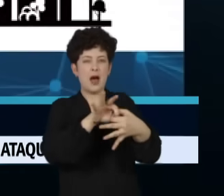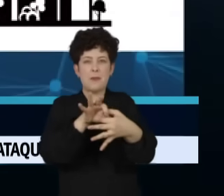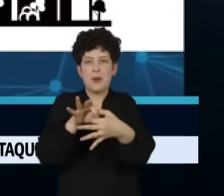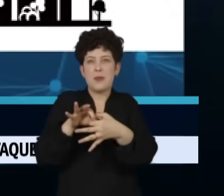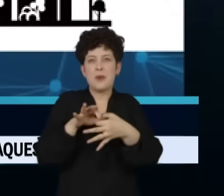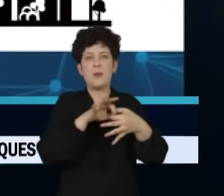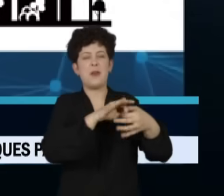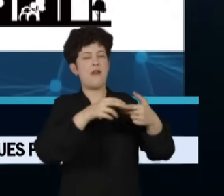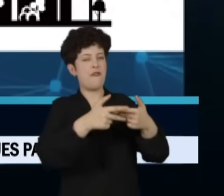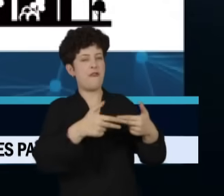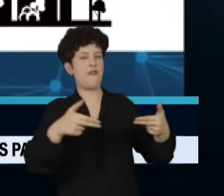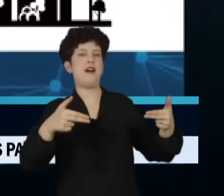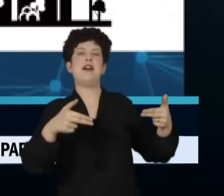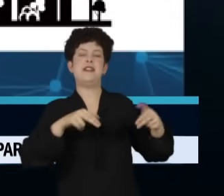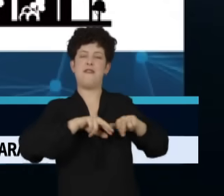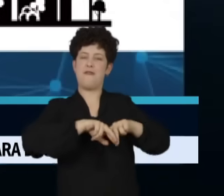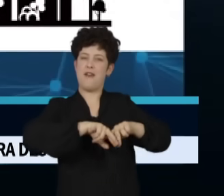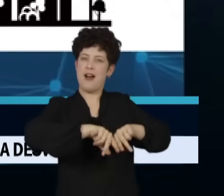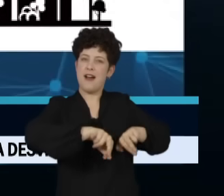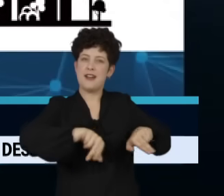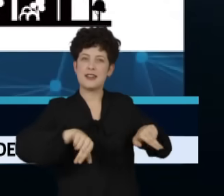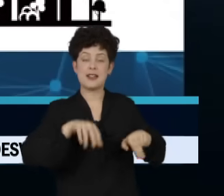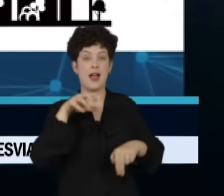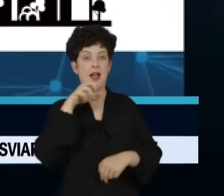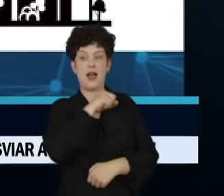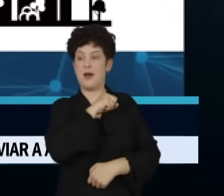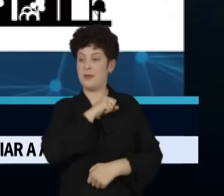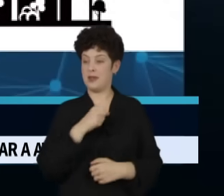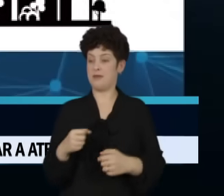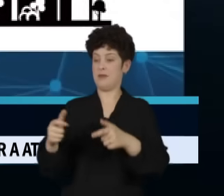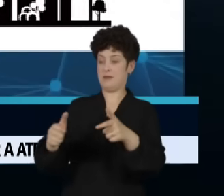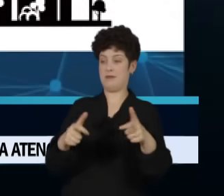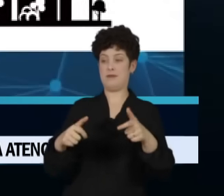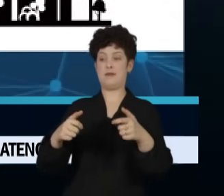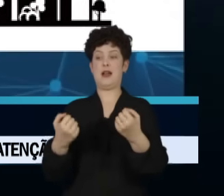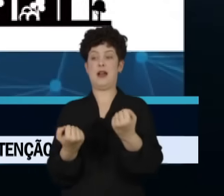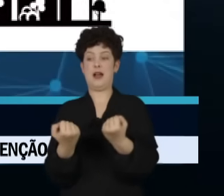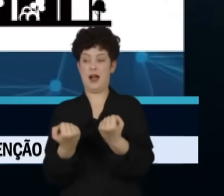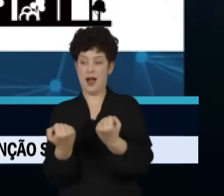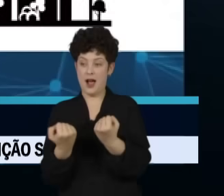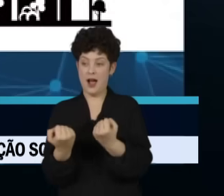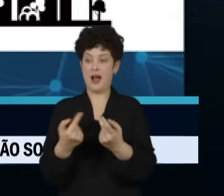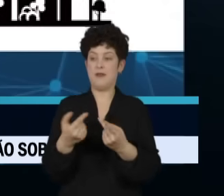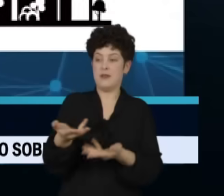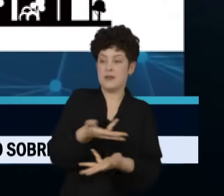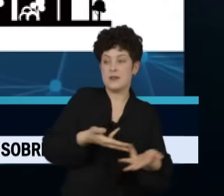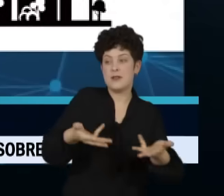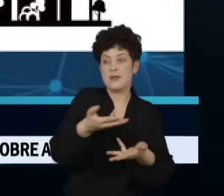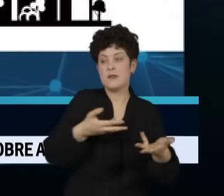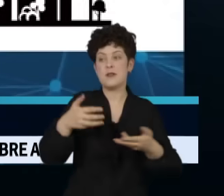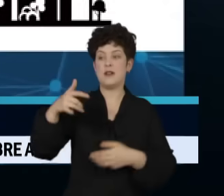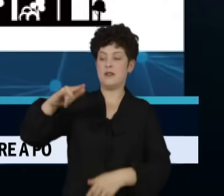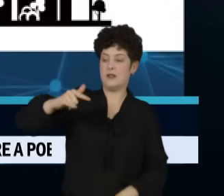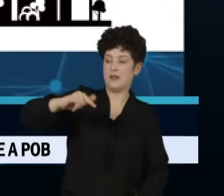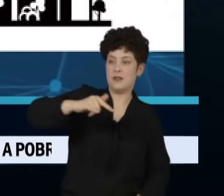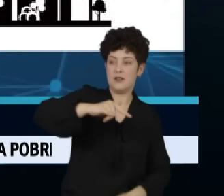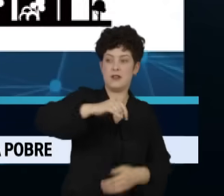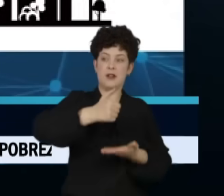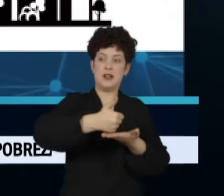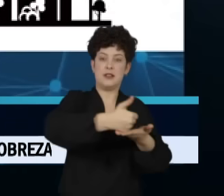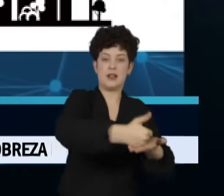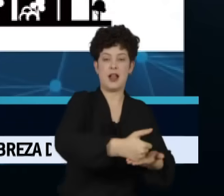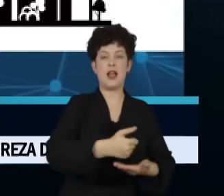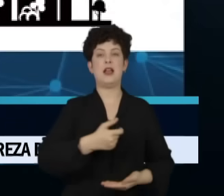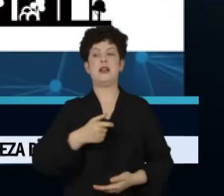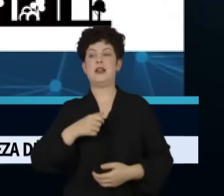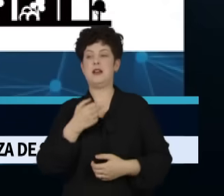coisas à internet com mais rapidez. Os carros autônomos, drones para entregas, pets com coleiras